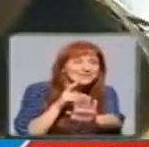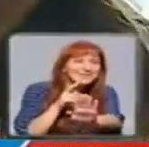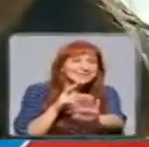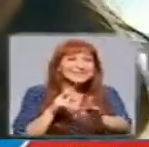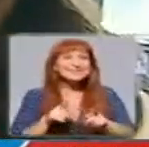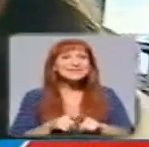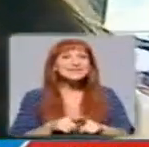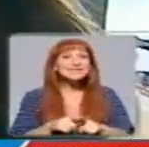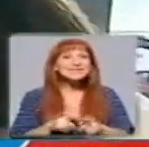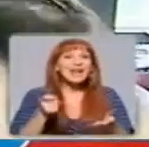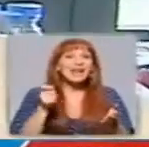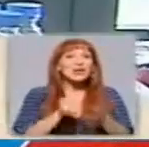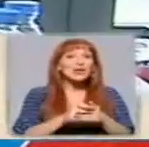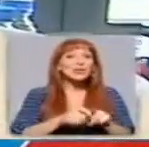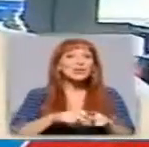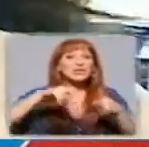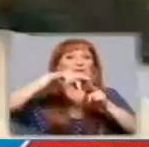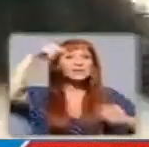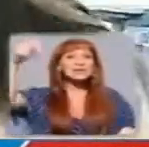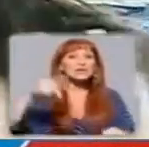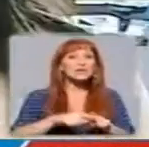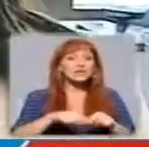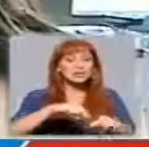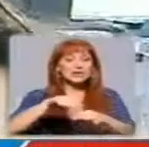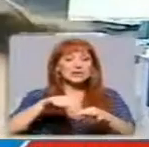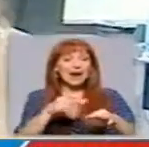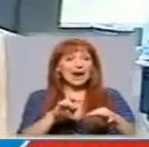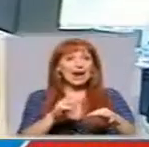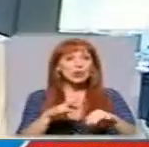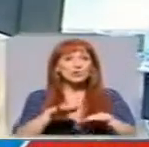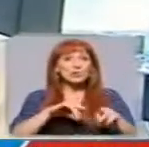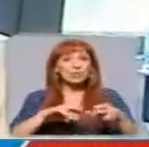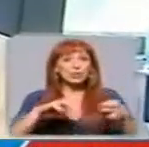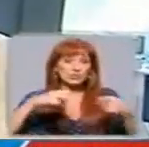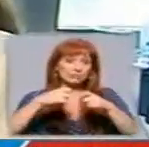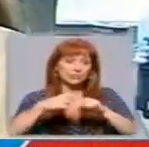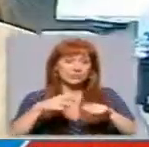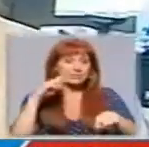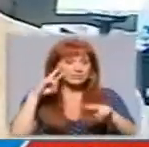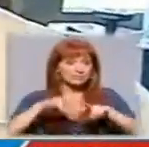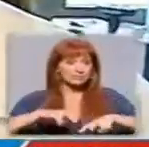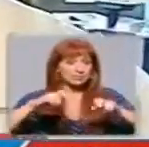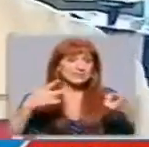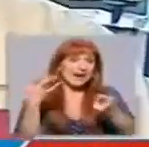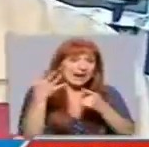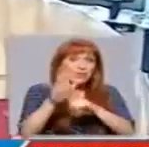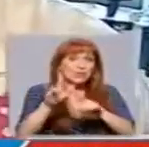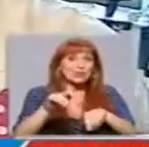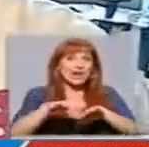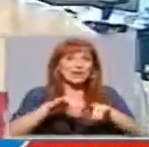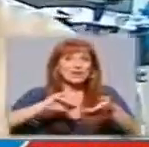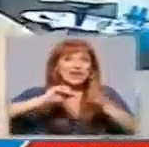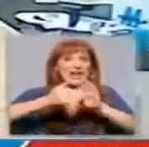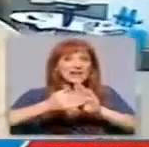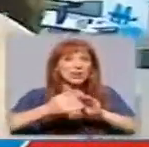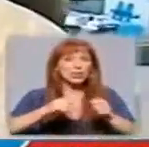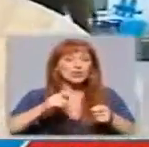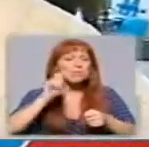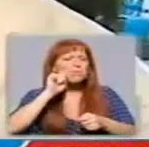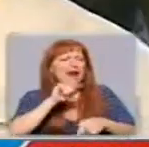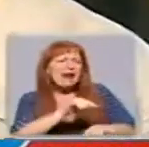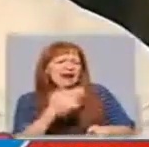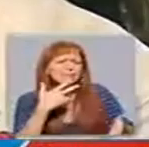é uma mãe se ganhar um gel de agarose para fazer eletroforese que a por exemplo que usado nos testes de paternidade